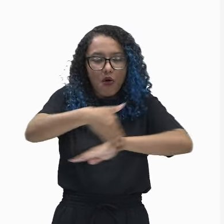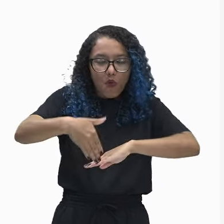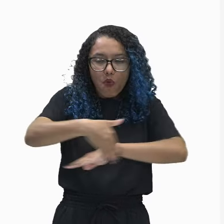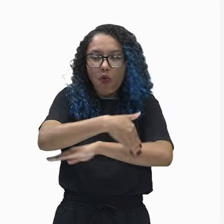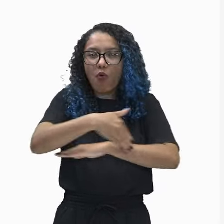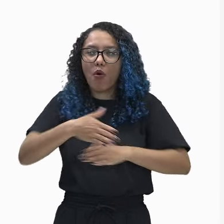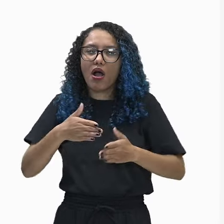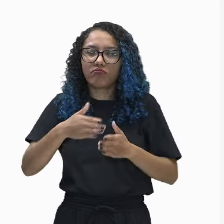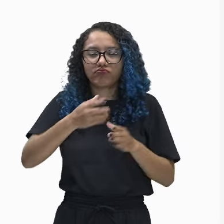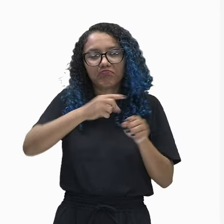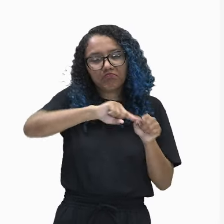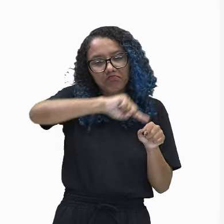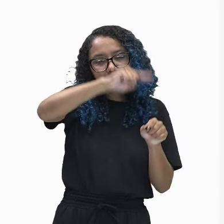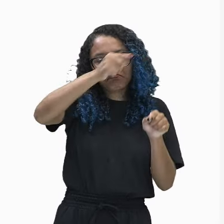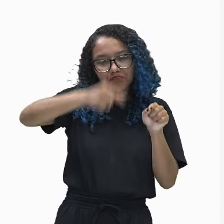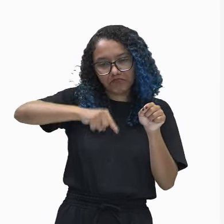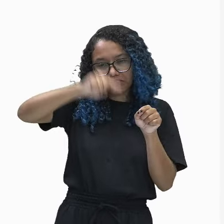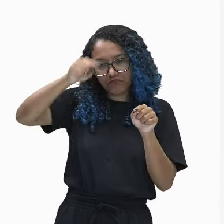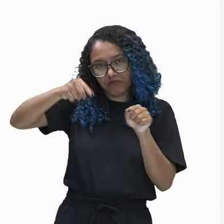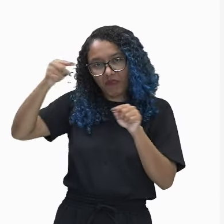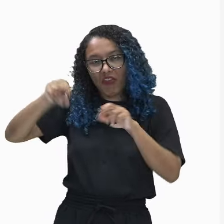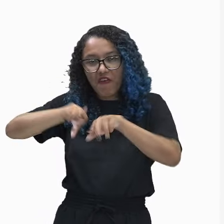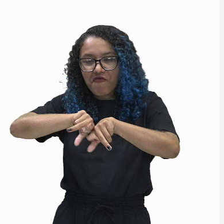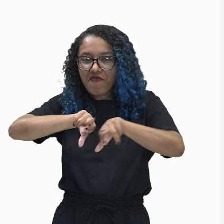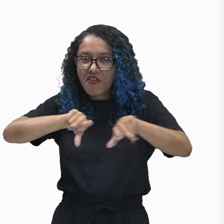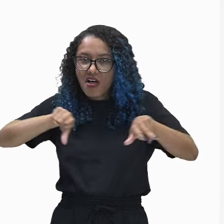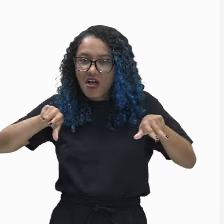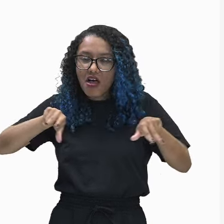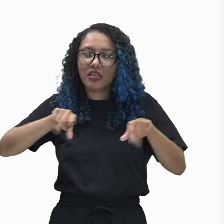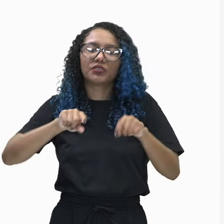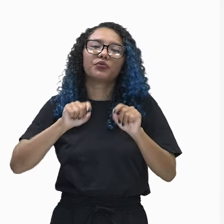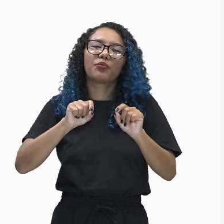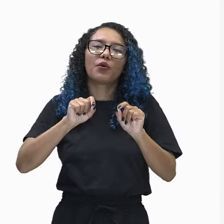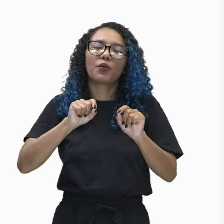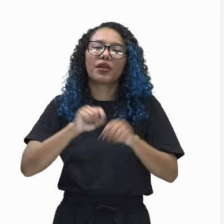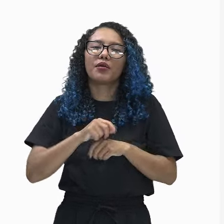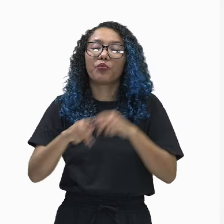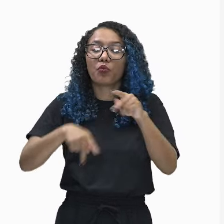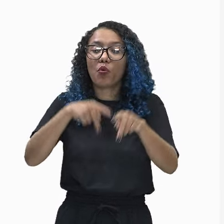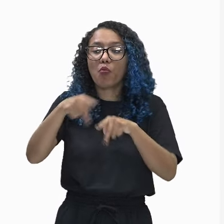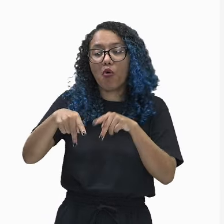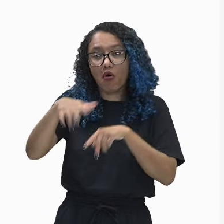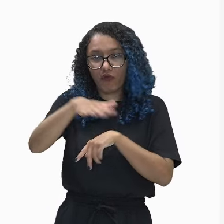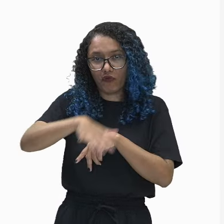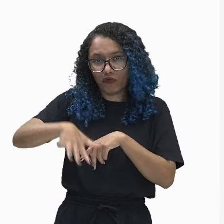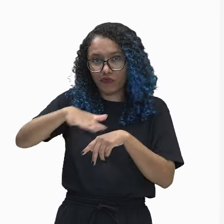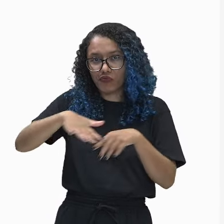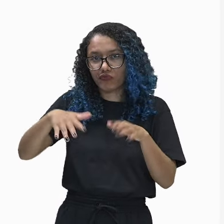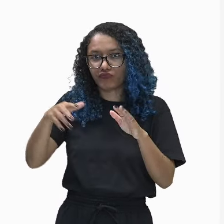justamente para fazer com que a população dessas regiões se sentissem, basicamente,